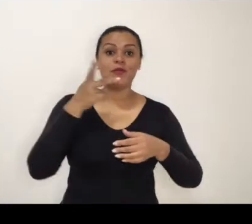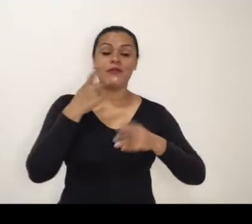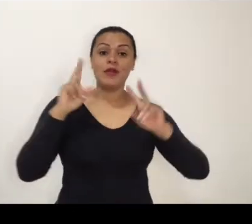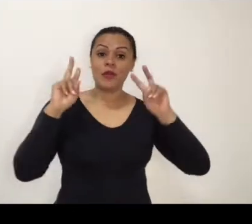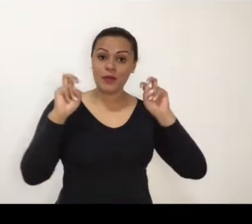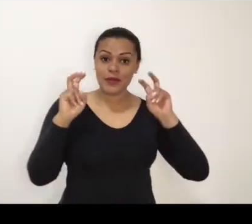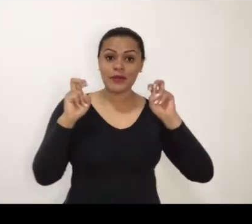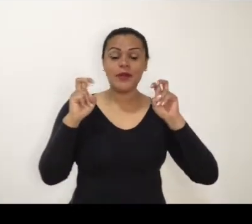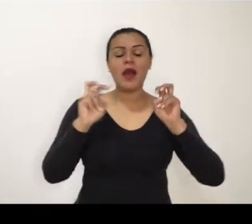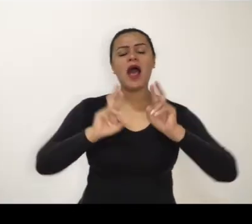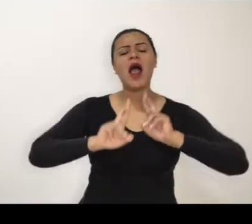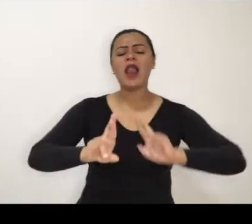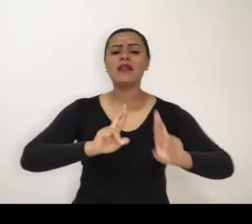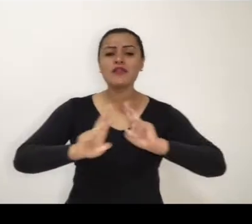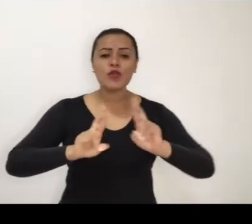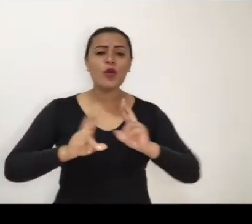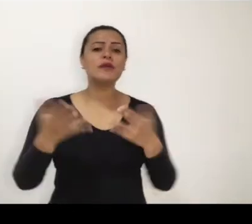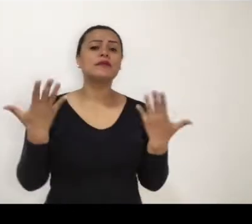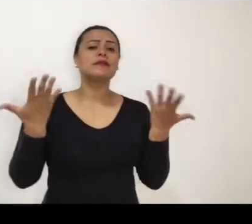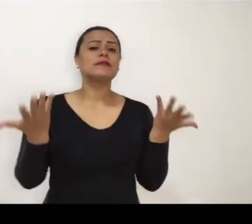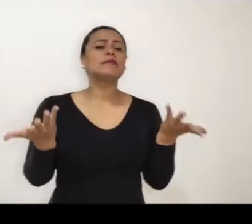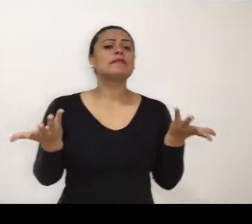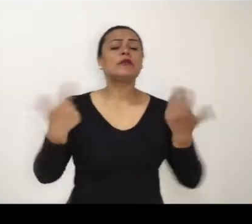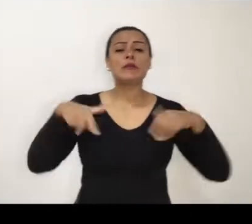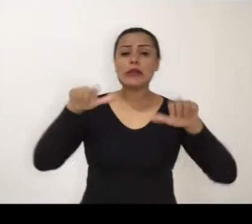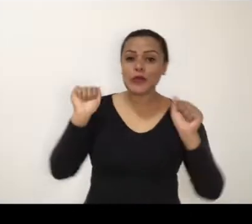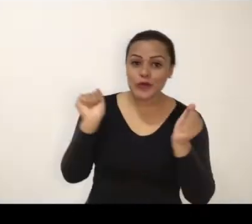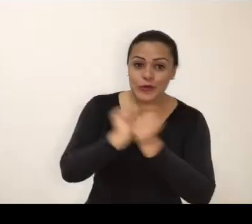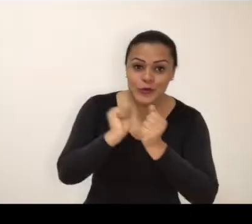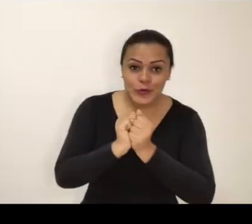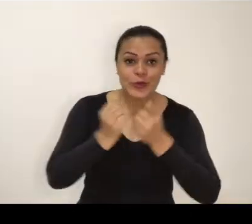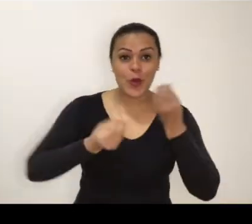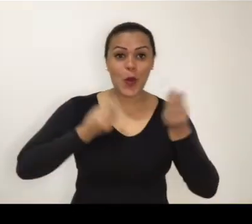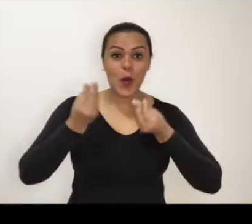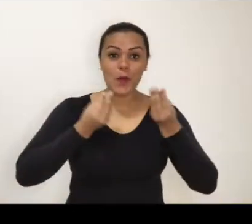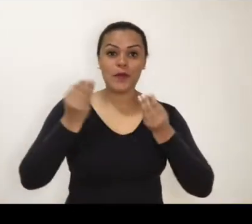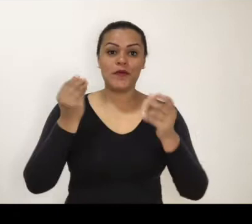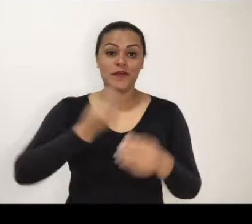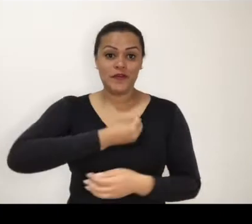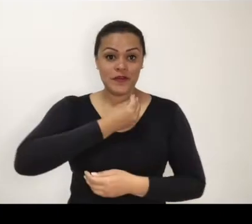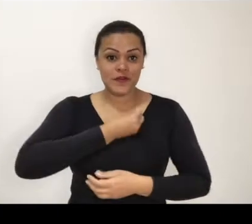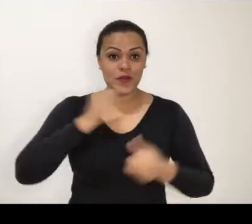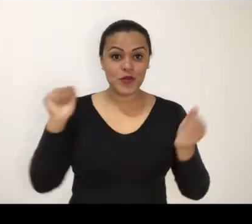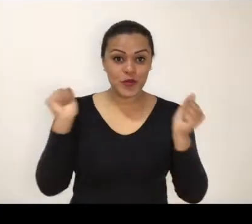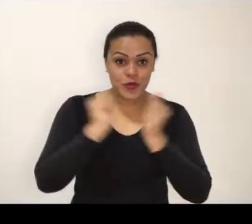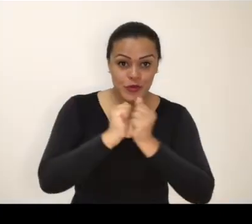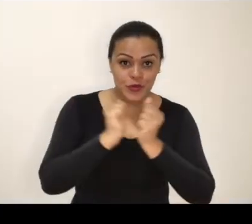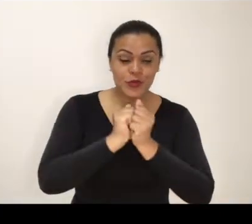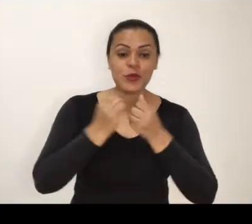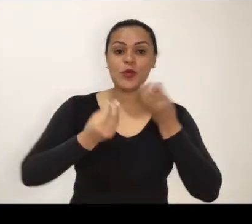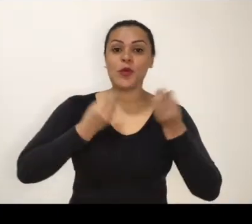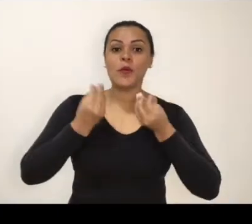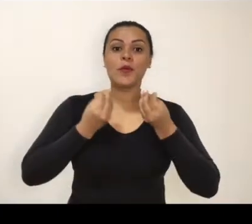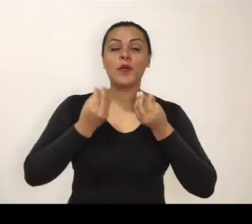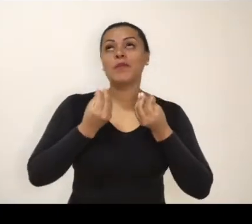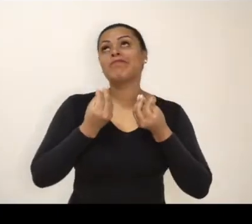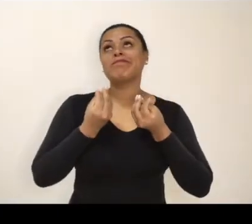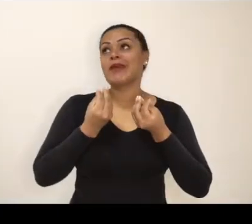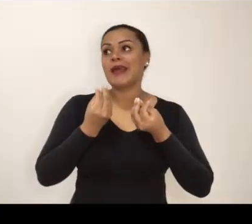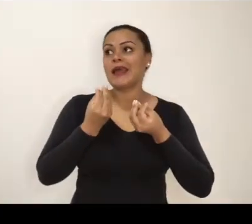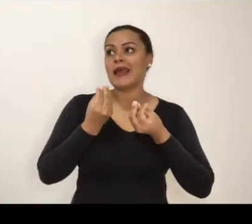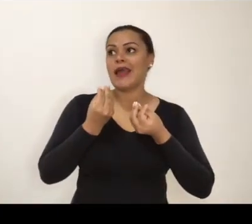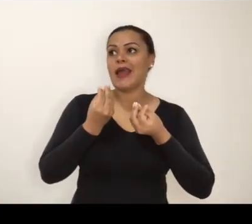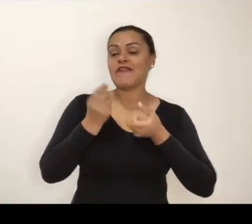falar sobre relações, sobre estar junto, né? Como viver junto e como reexistir,